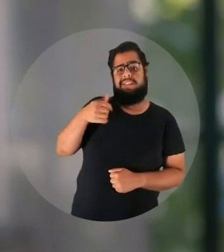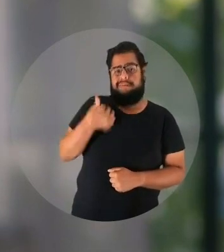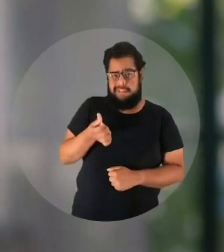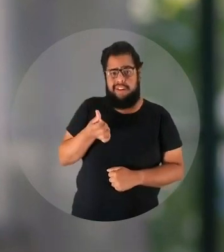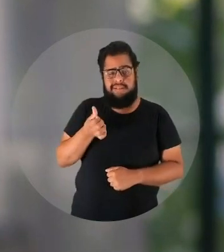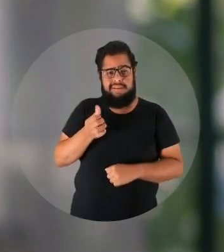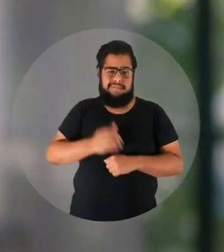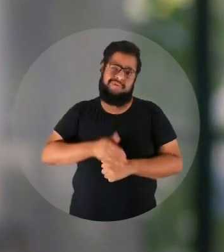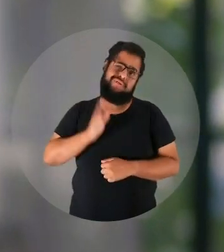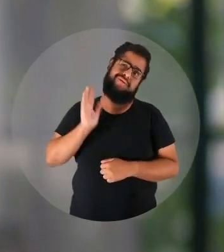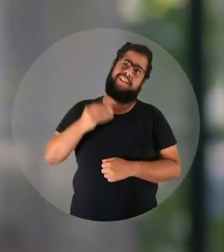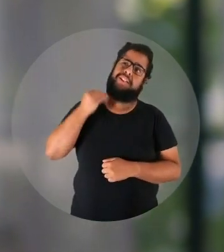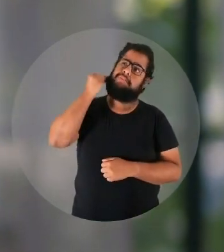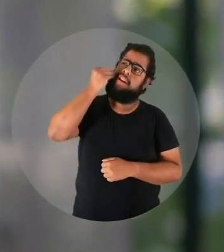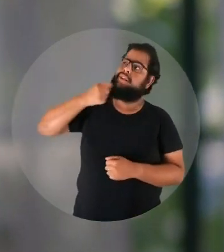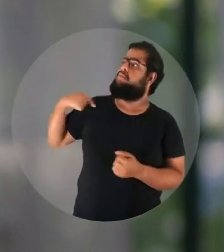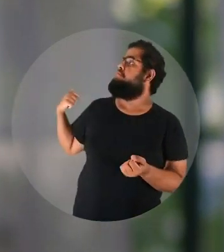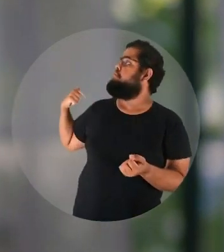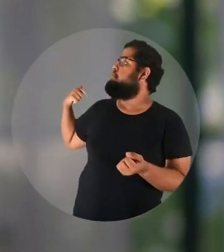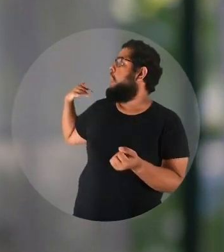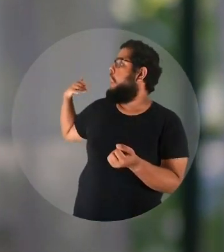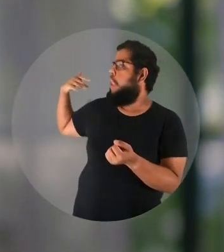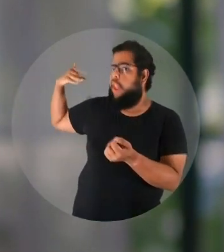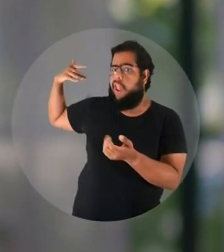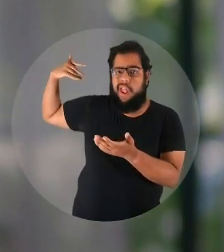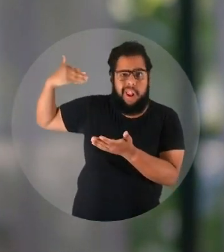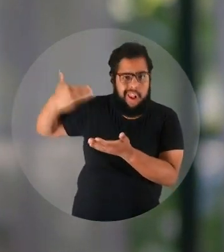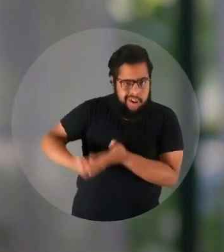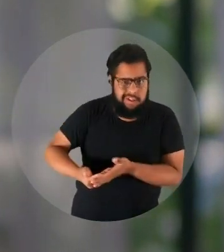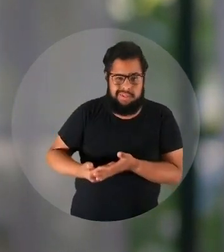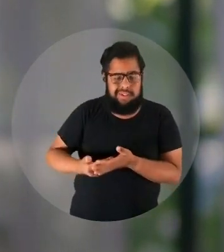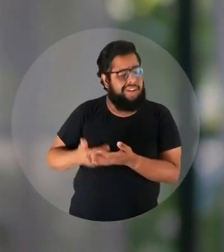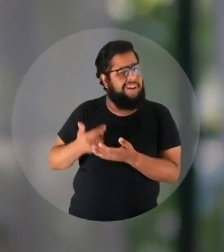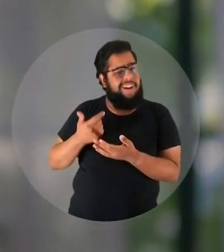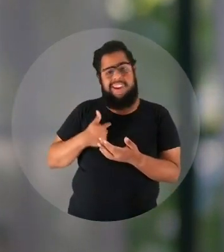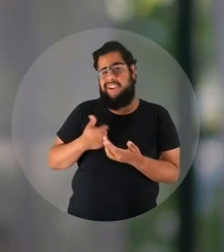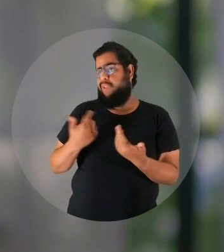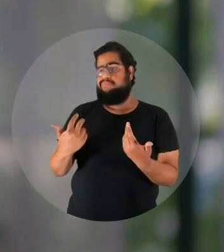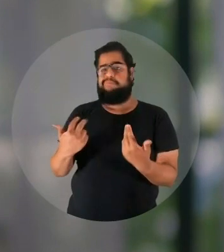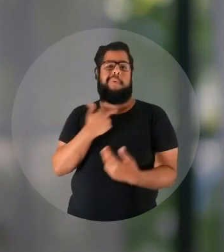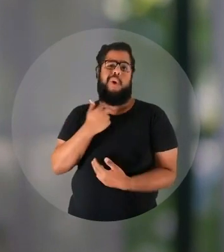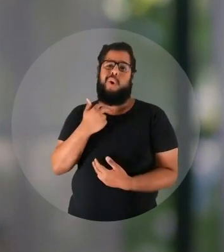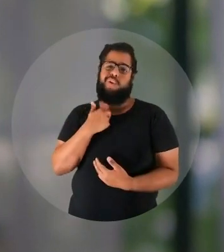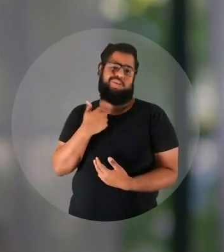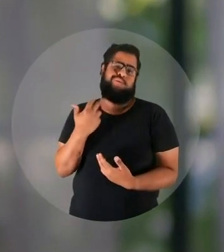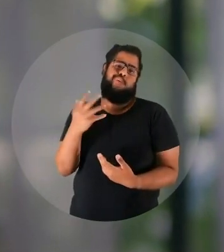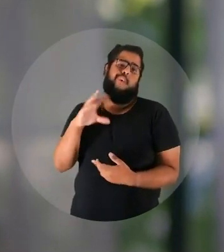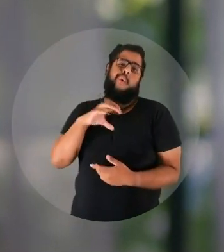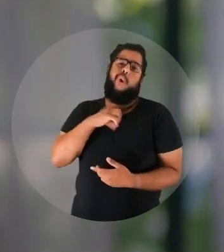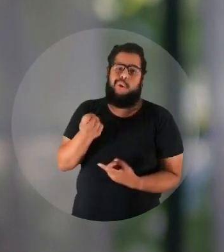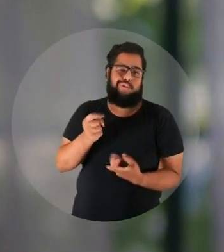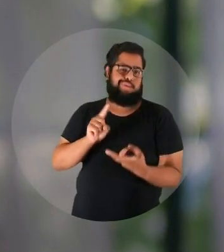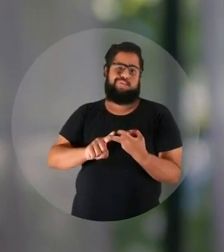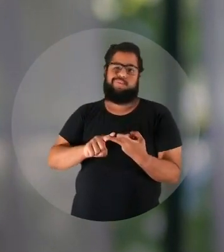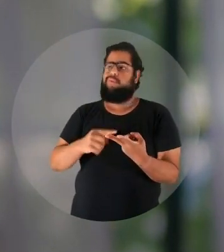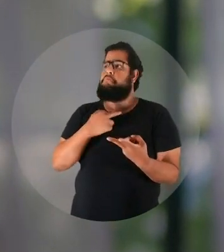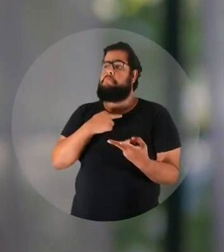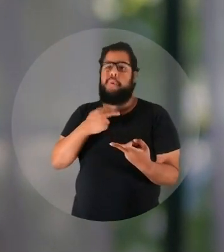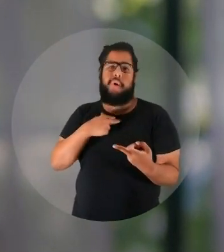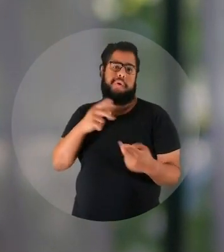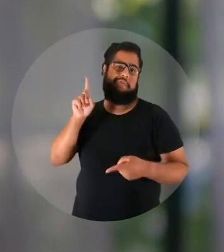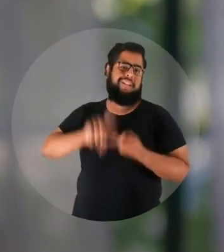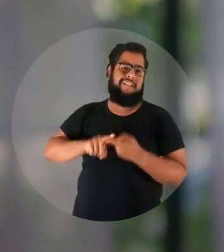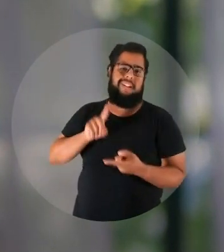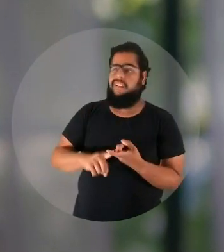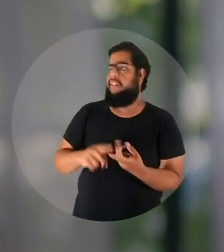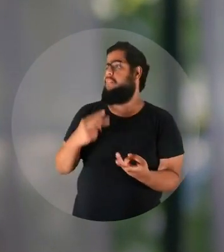76 anos de idade. Já vivi tudo que um poderia viver na vida. Eu não tenho espaço para ódio. Eu não tenho